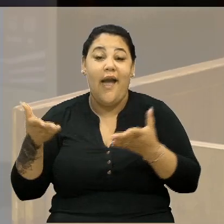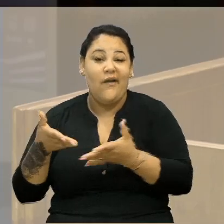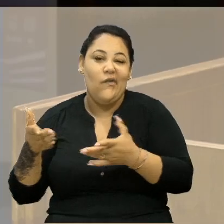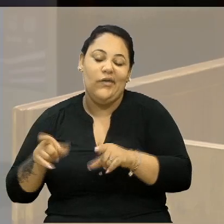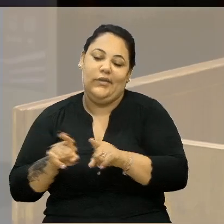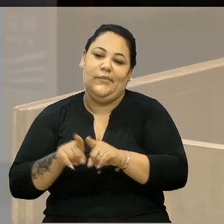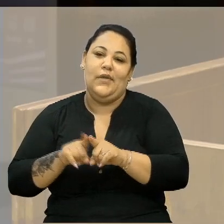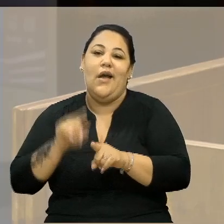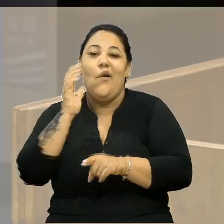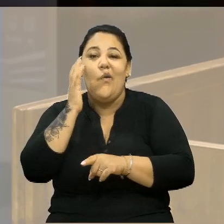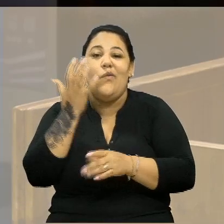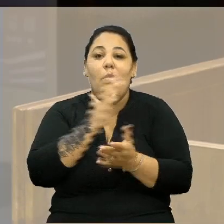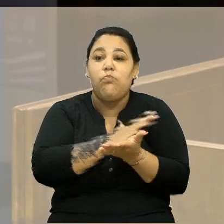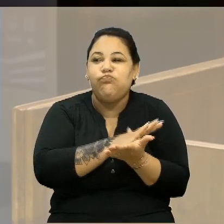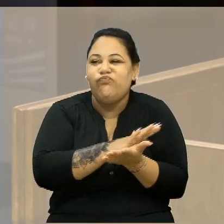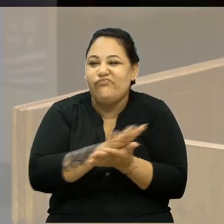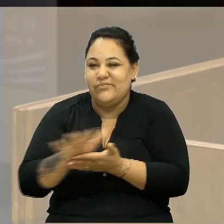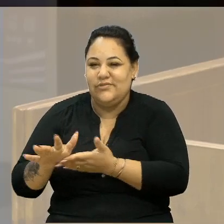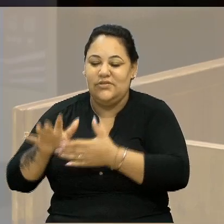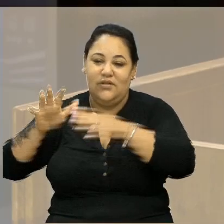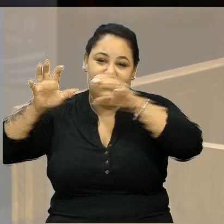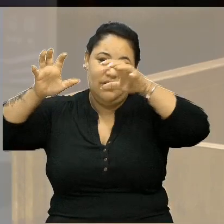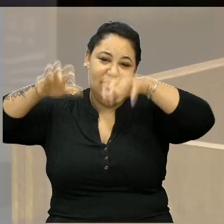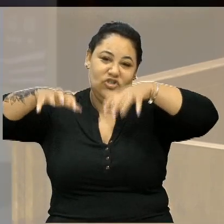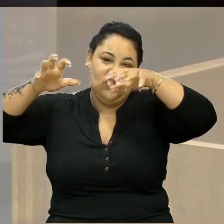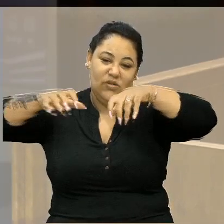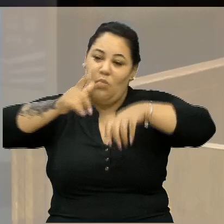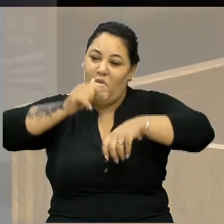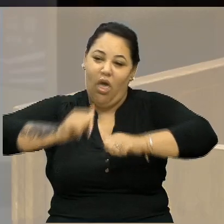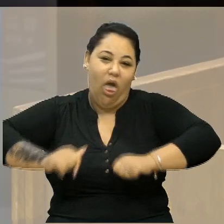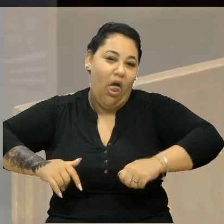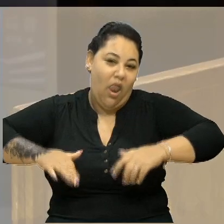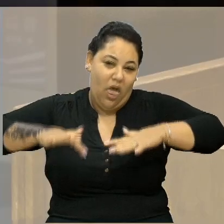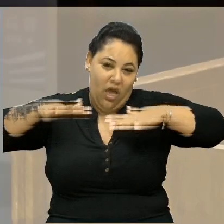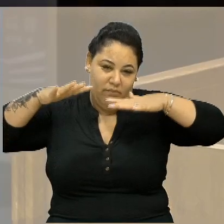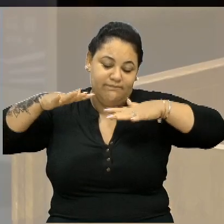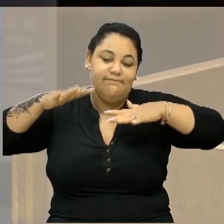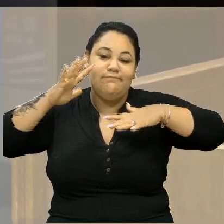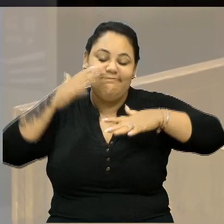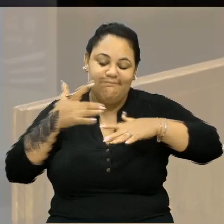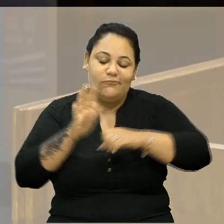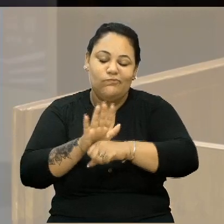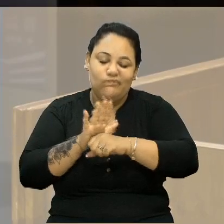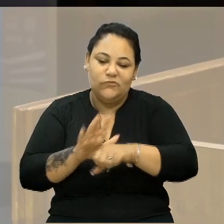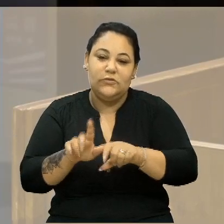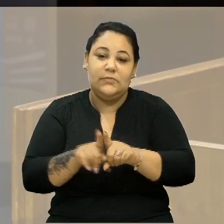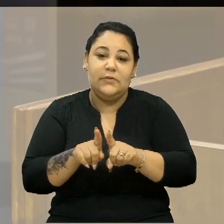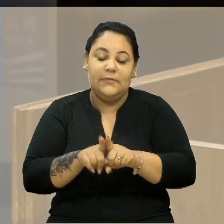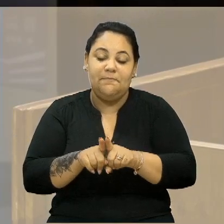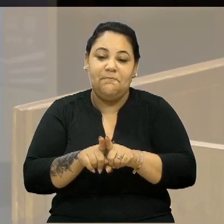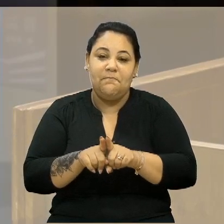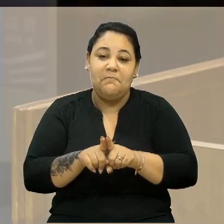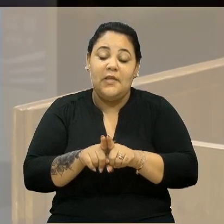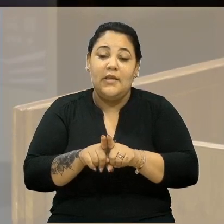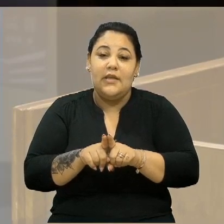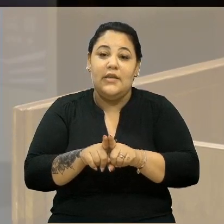sem precedentes com as enchentes e que nos fizeram